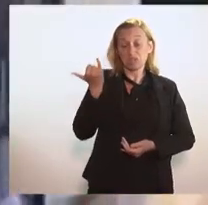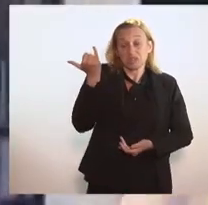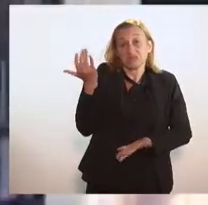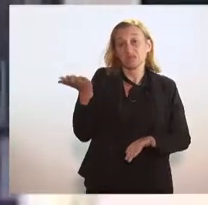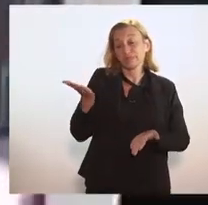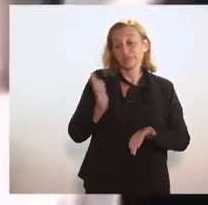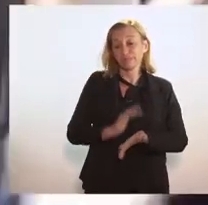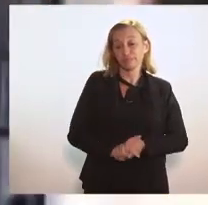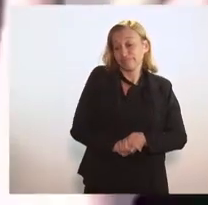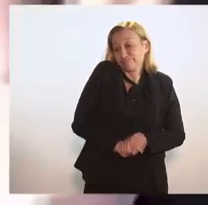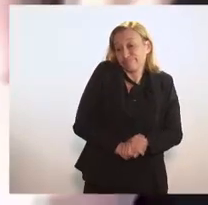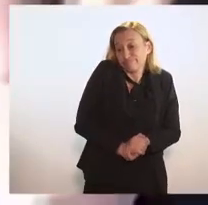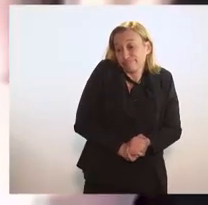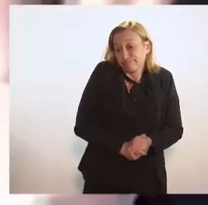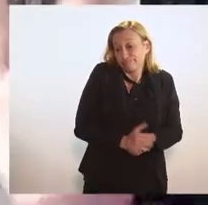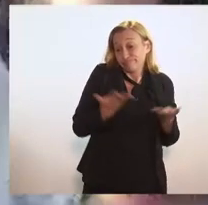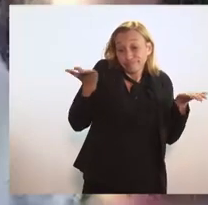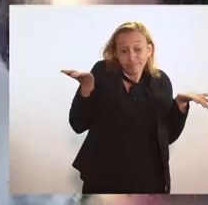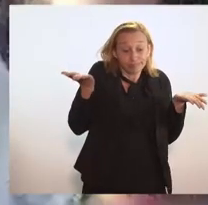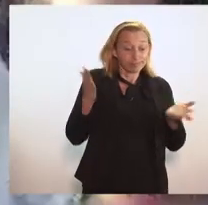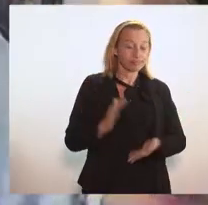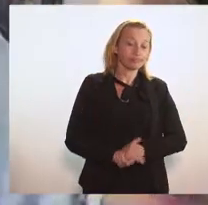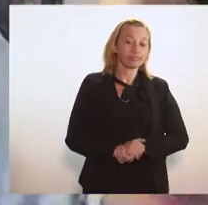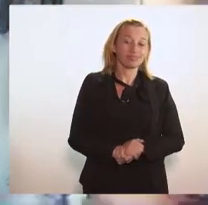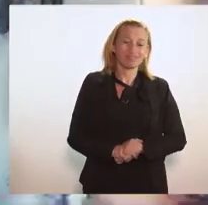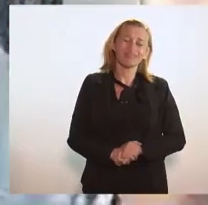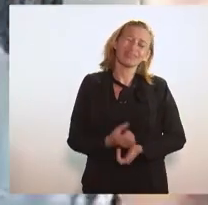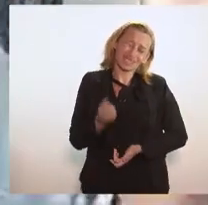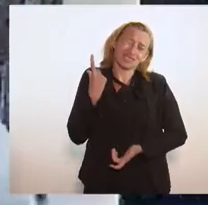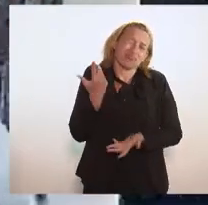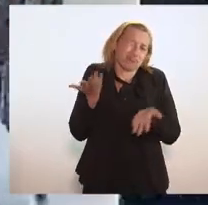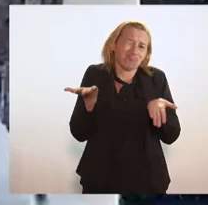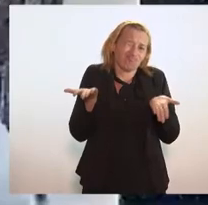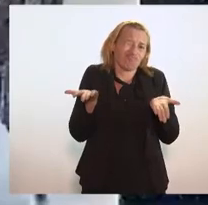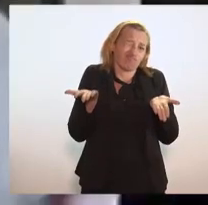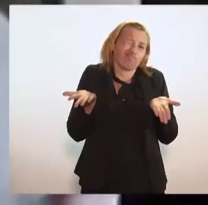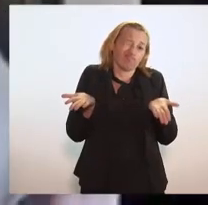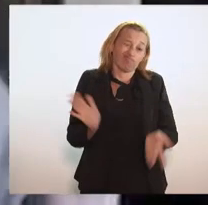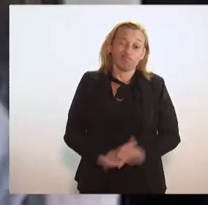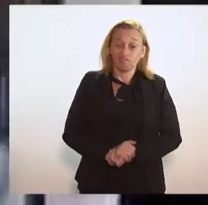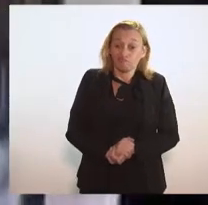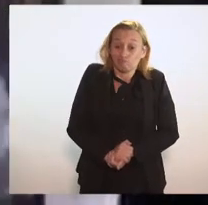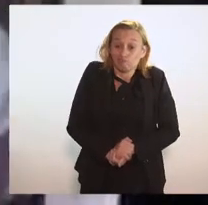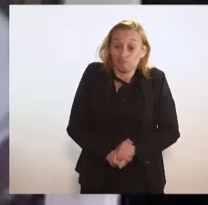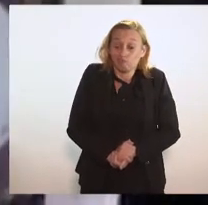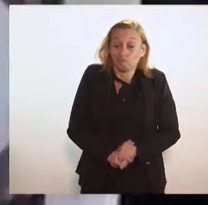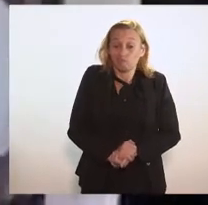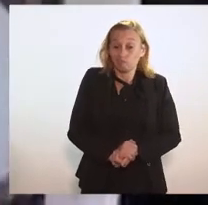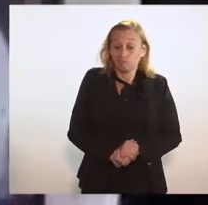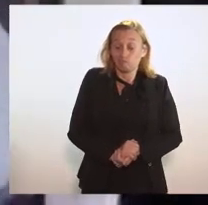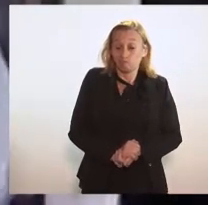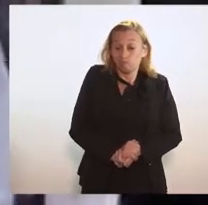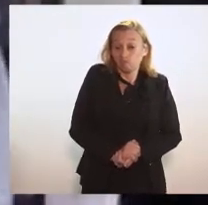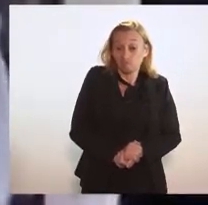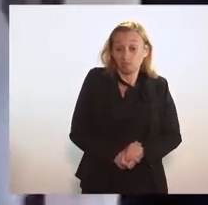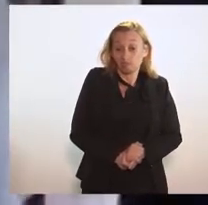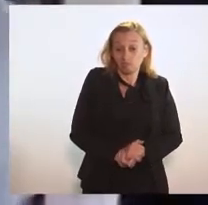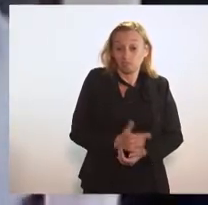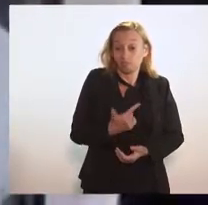assim eu não é realmente um é um negócio meio totalmente é irracional